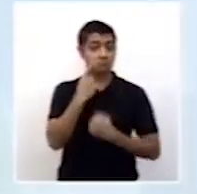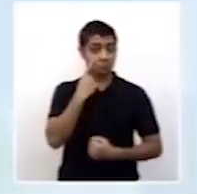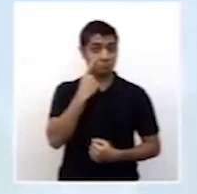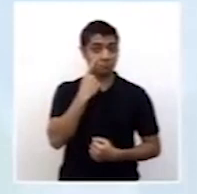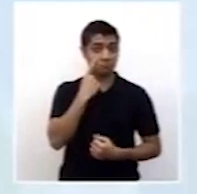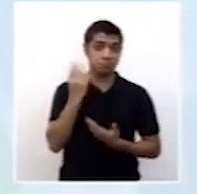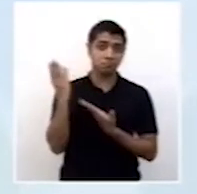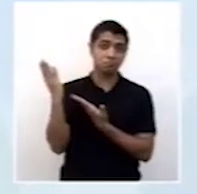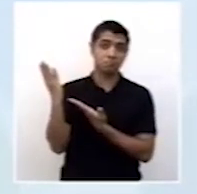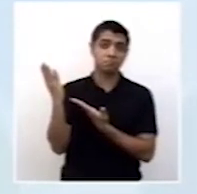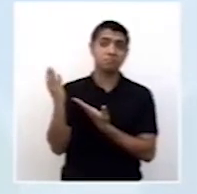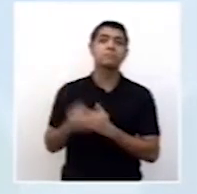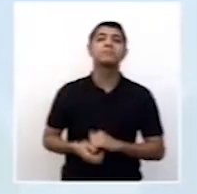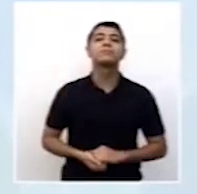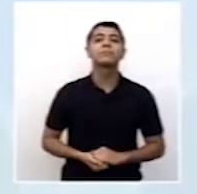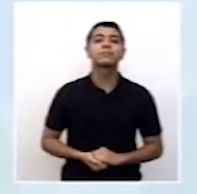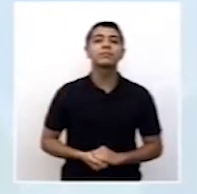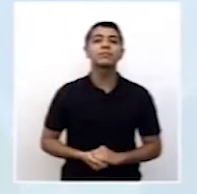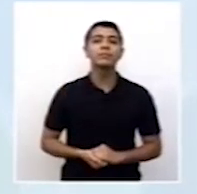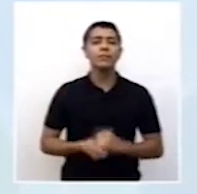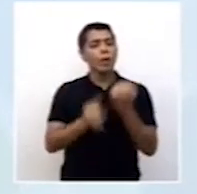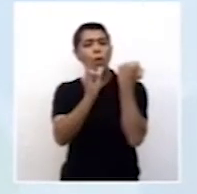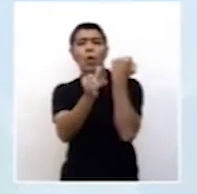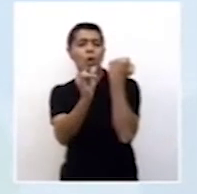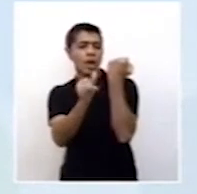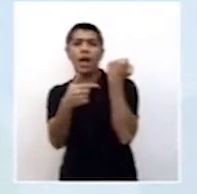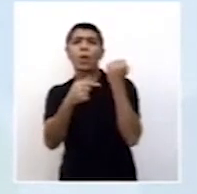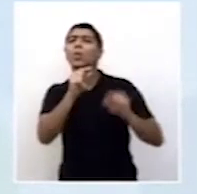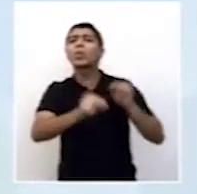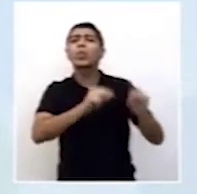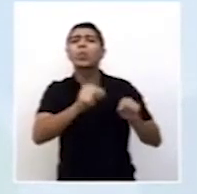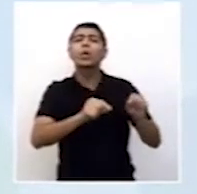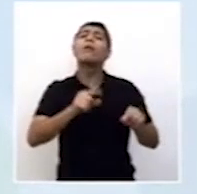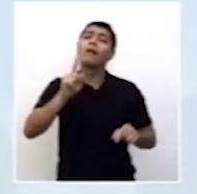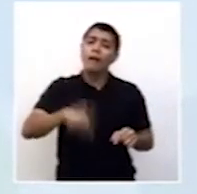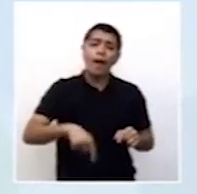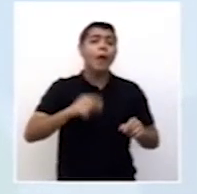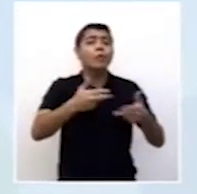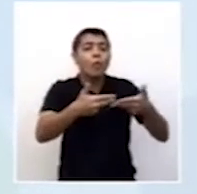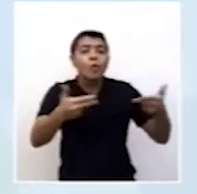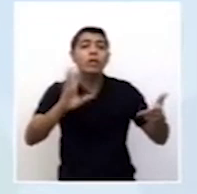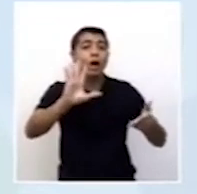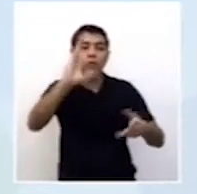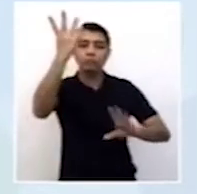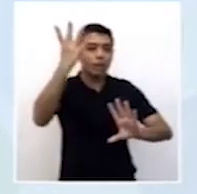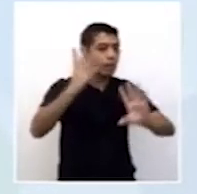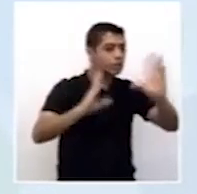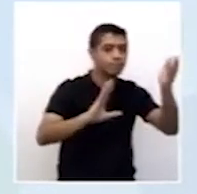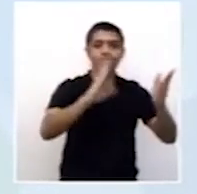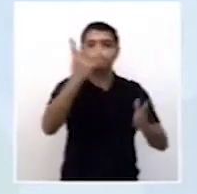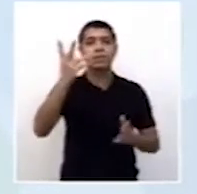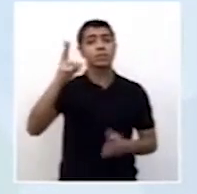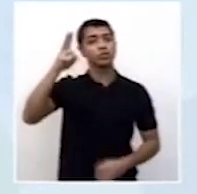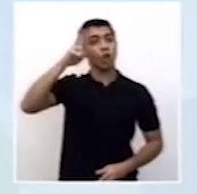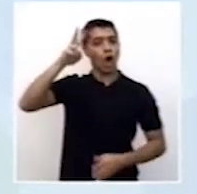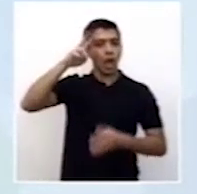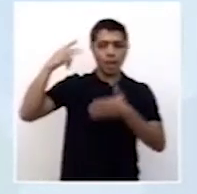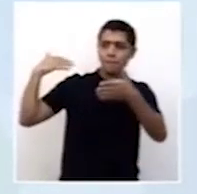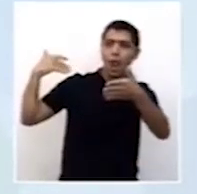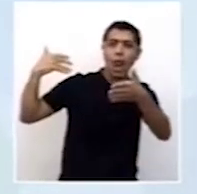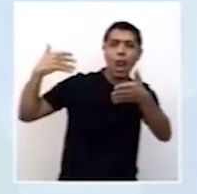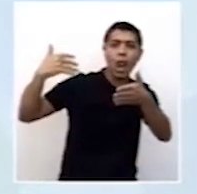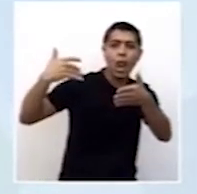A crônica é um relato de acontecimentos históricos registrados por ordem cronológica. Antigamente,